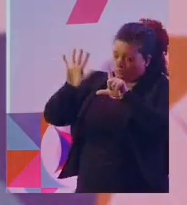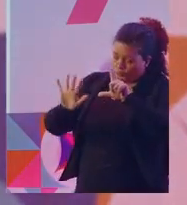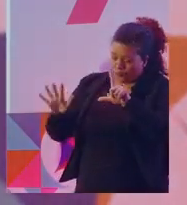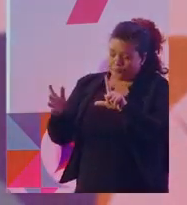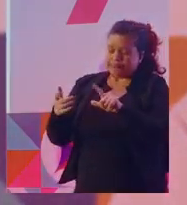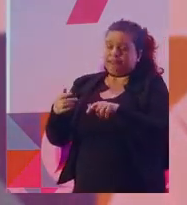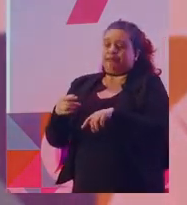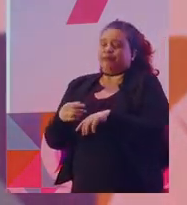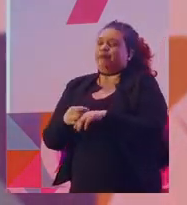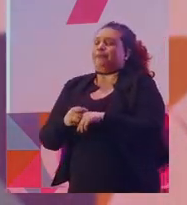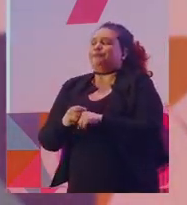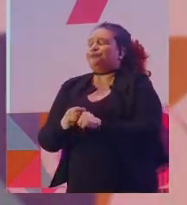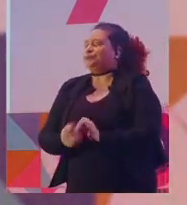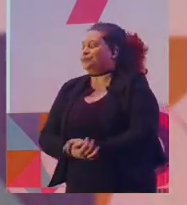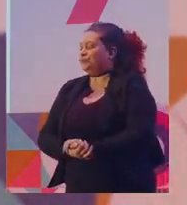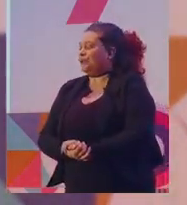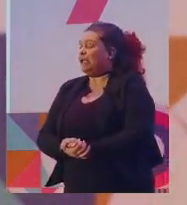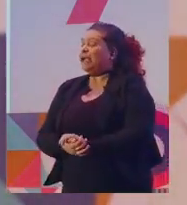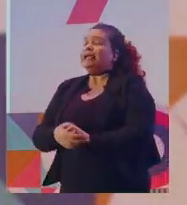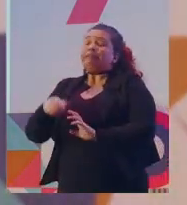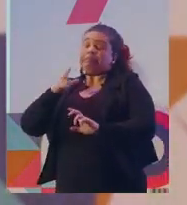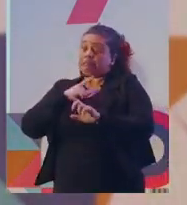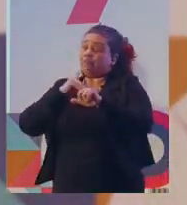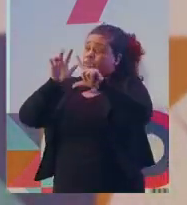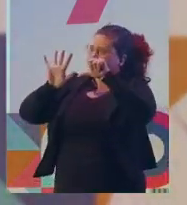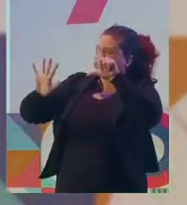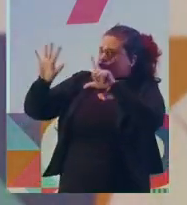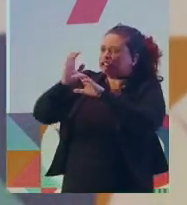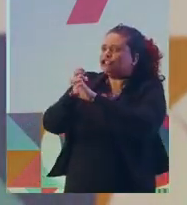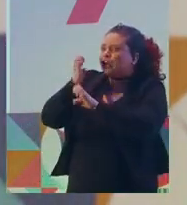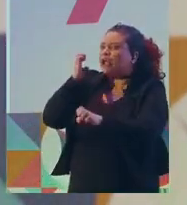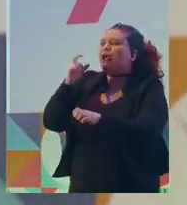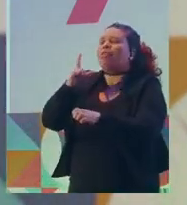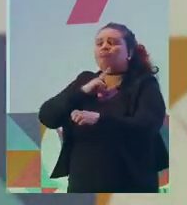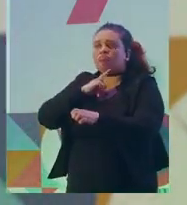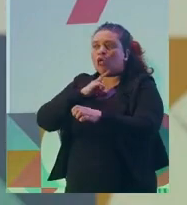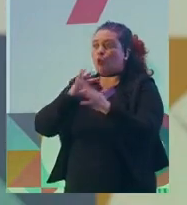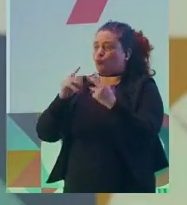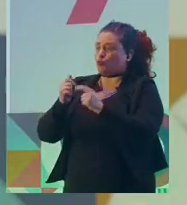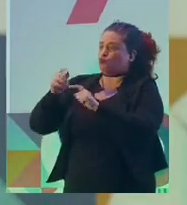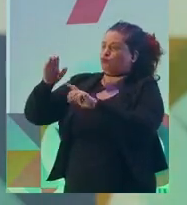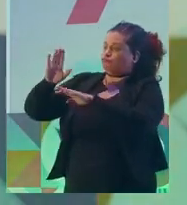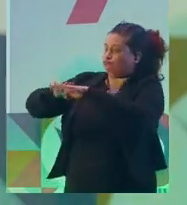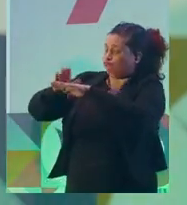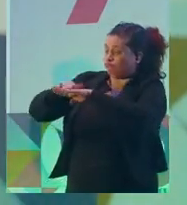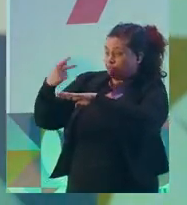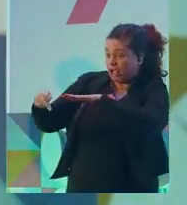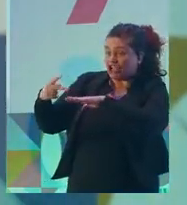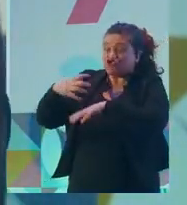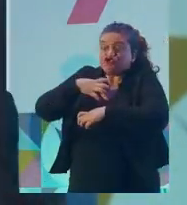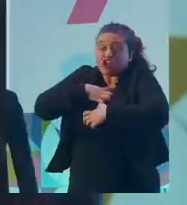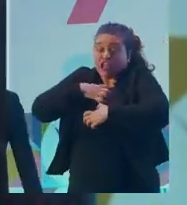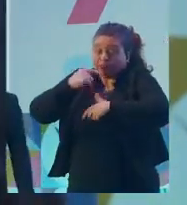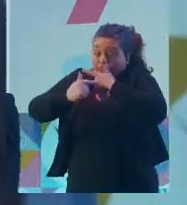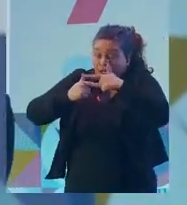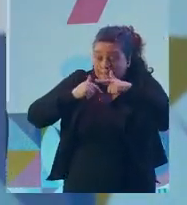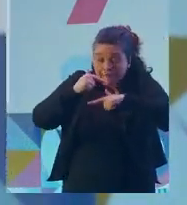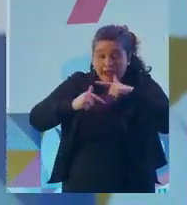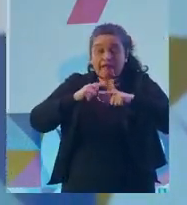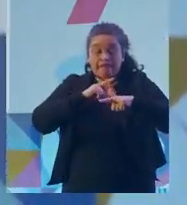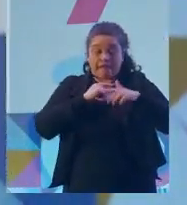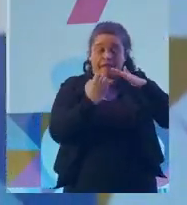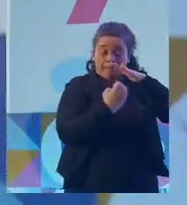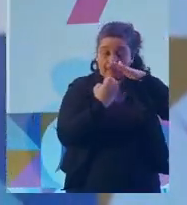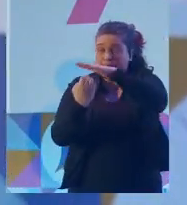Engenharia de plataformas são os serviços, automatizações, processos, formas de fazer um trabalho em que as diferentes empresas